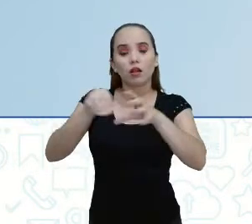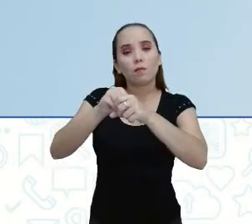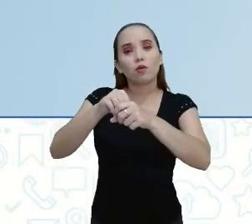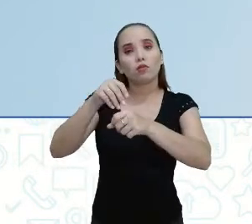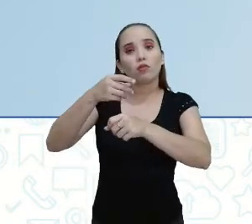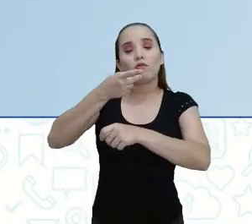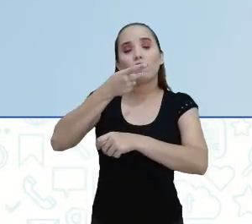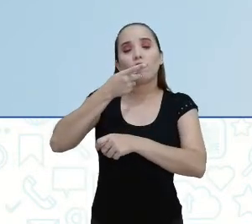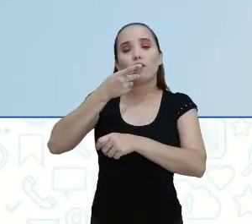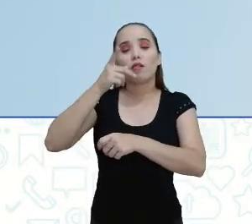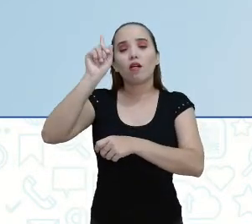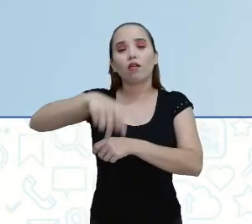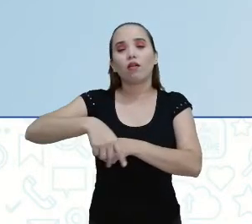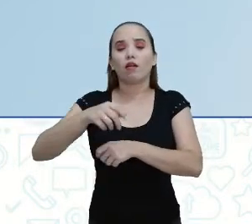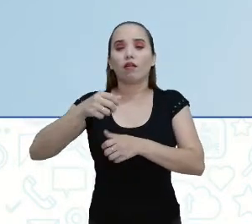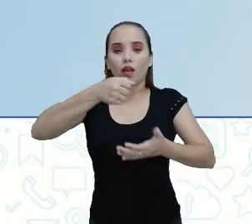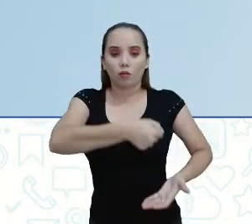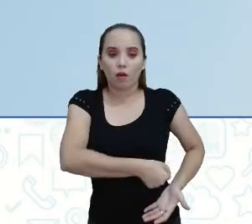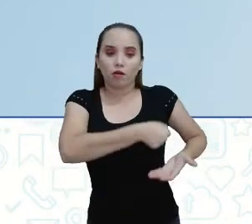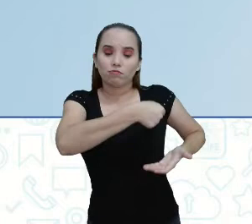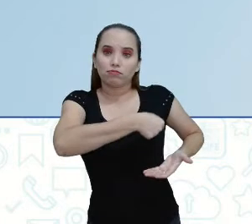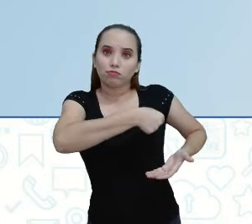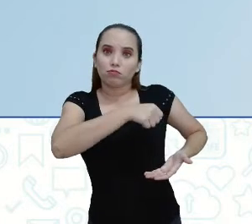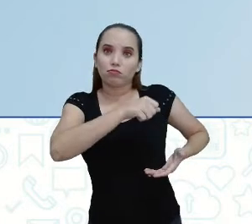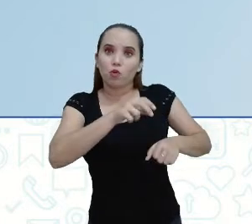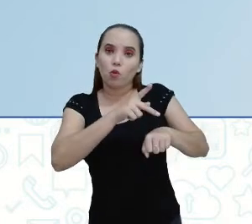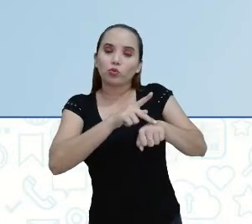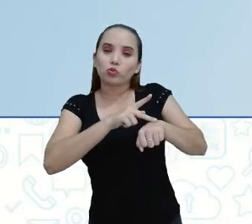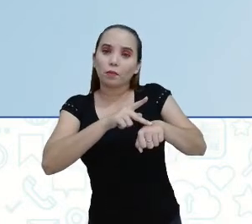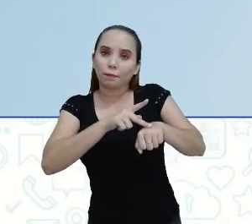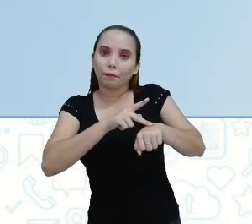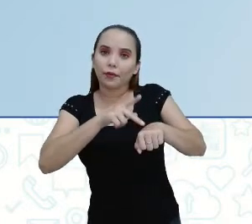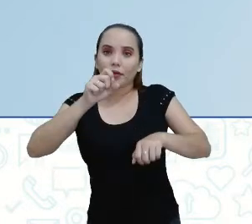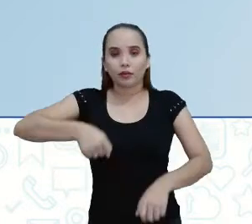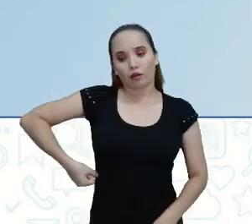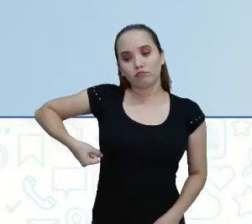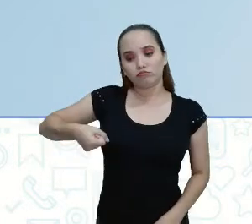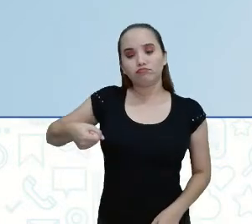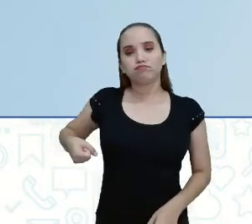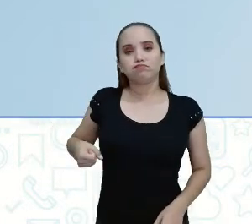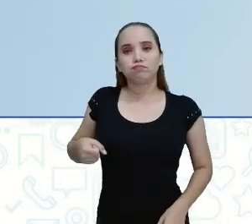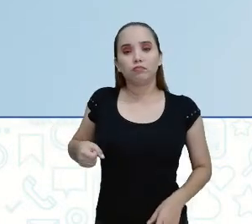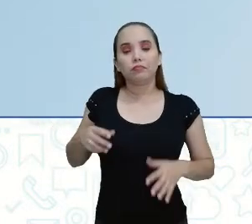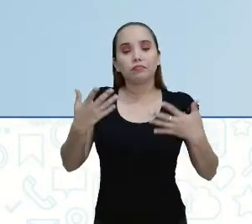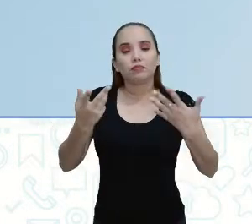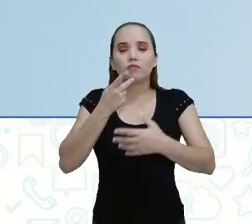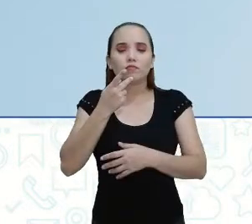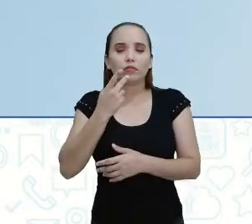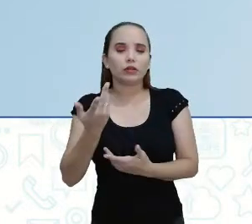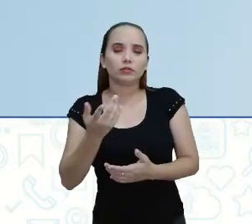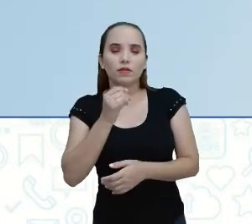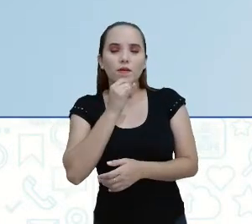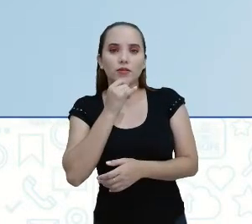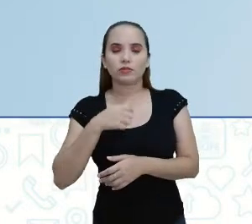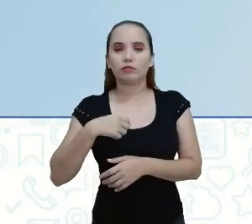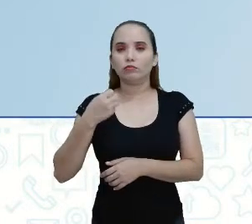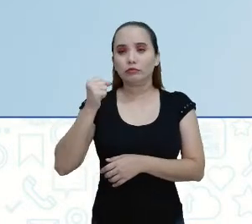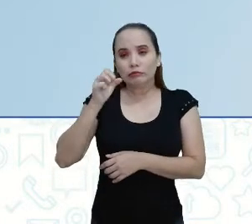que seria a maleta preta nas mãos. Então, vamos dizer que eu fosse encontrá-lo. Eu iria